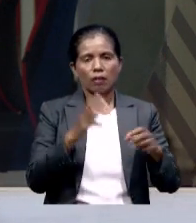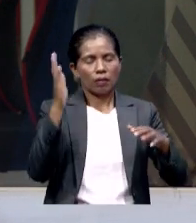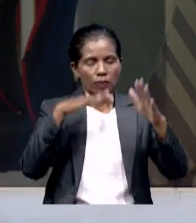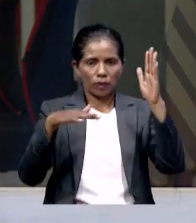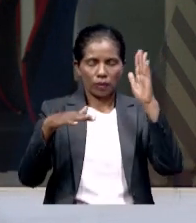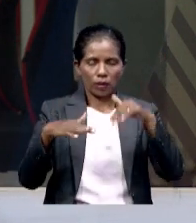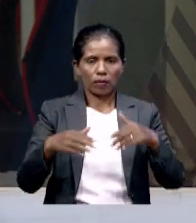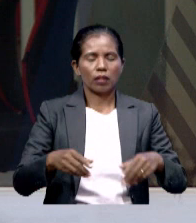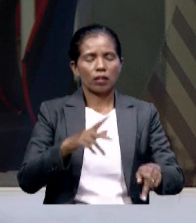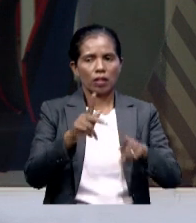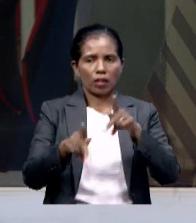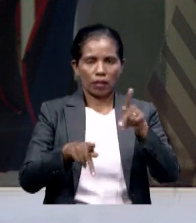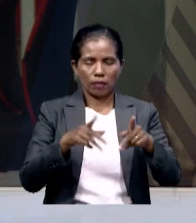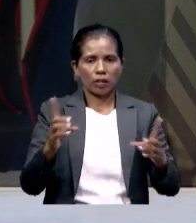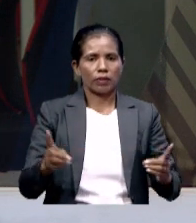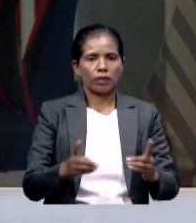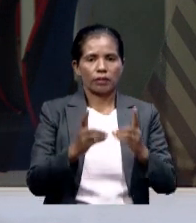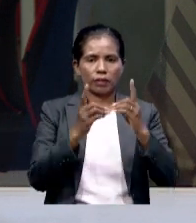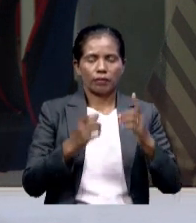nebe povo enfrentah.